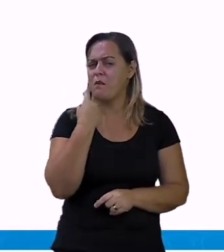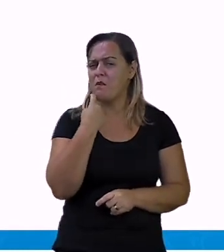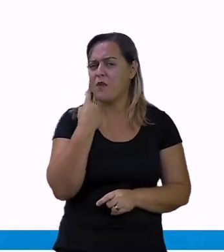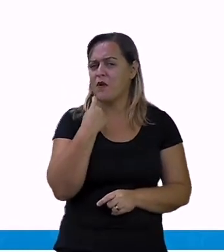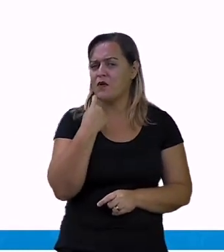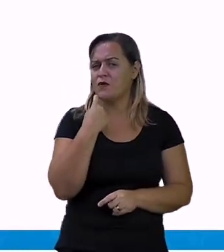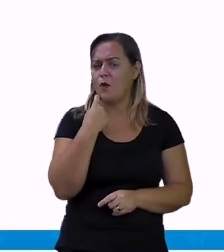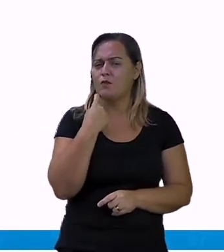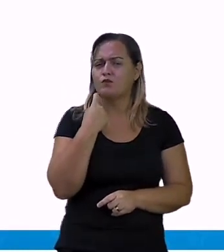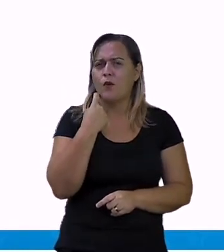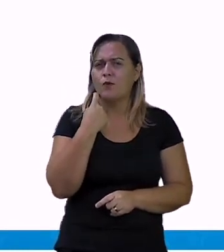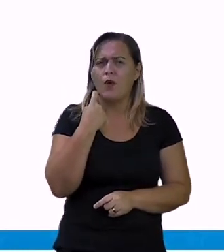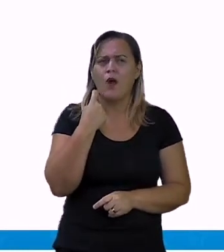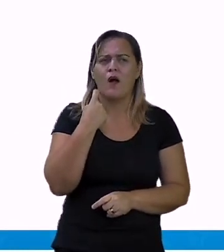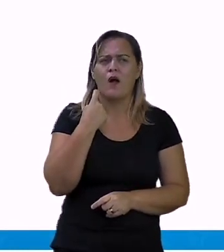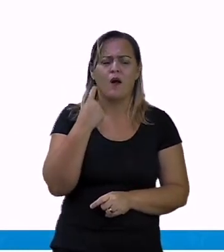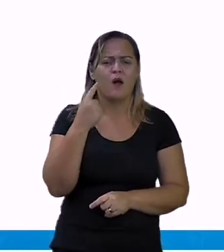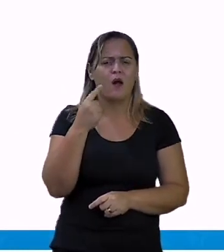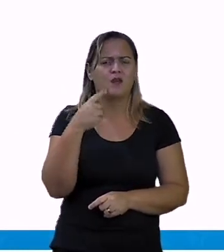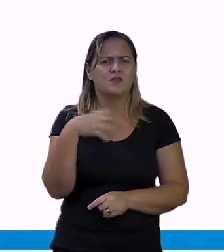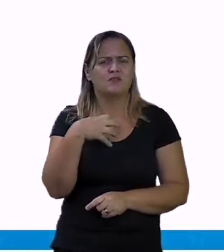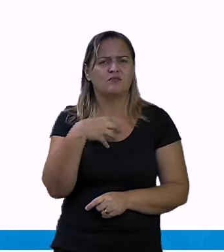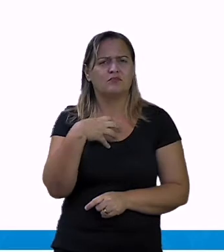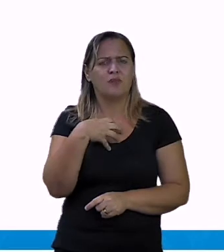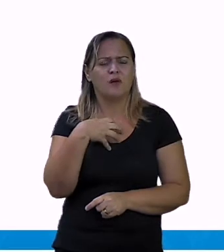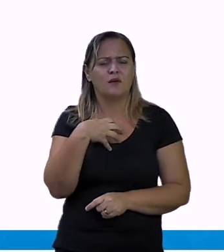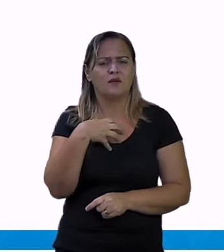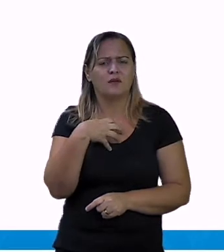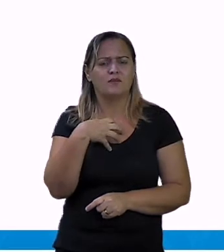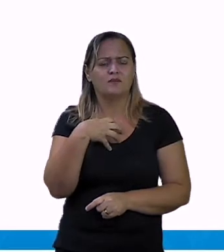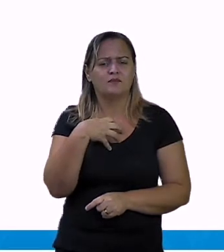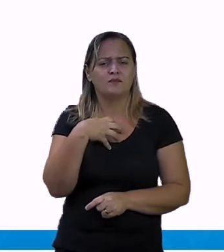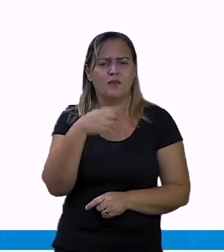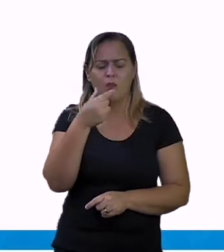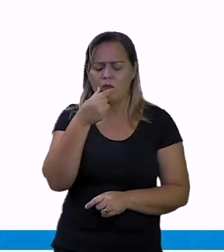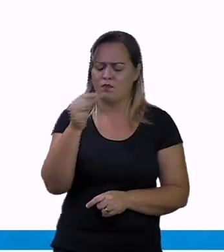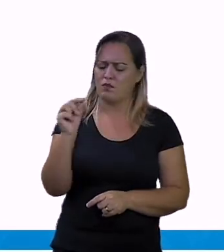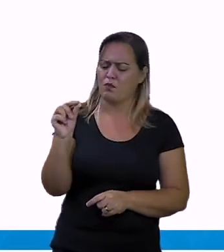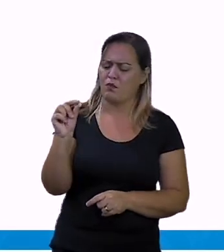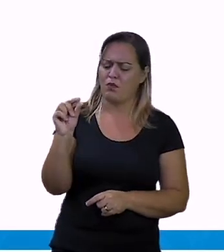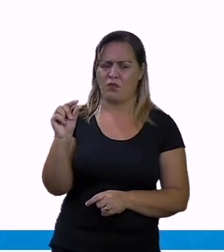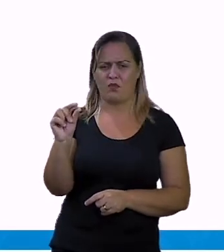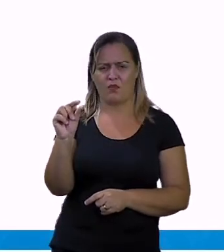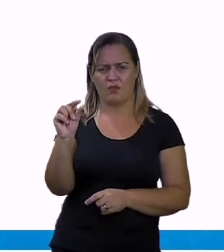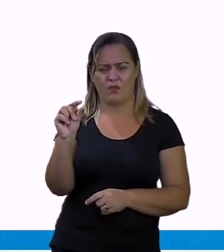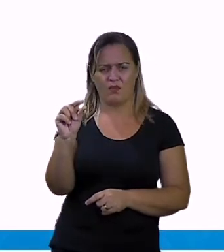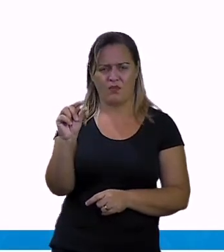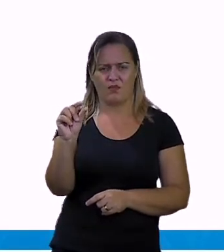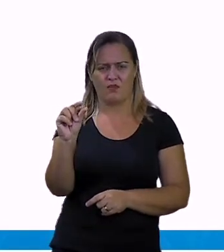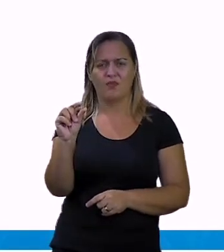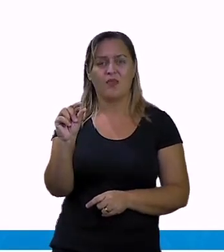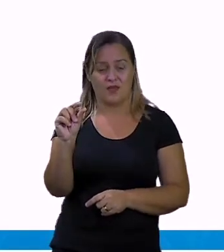espinha, você está encontrando o quê? Seriam pedacinhos do esqueleto deste peixe?